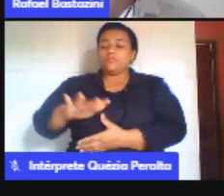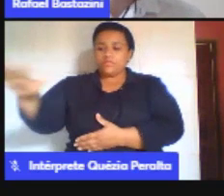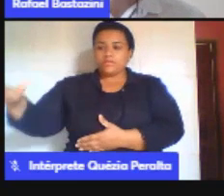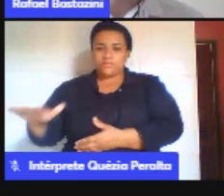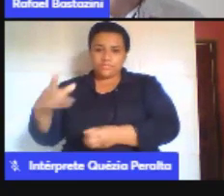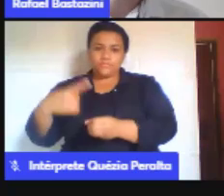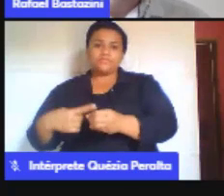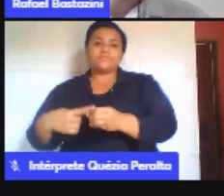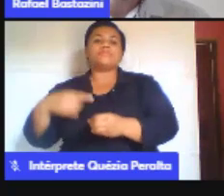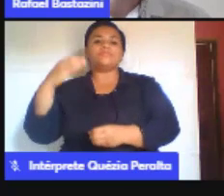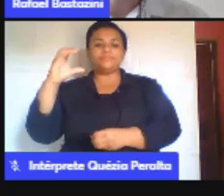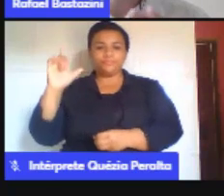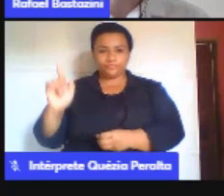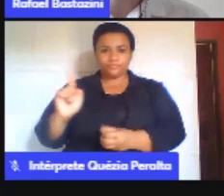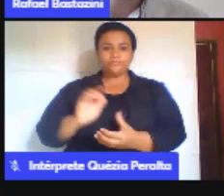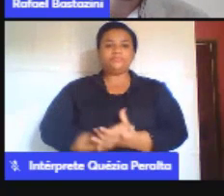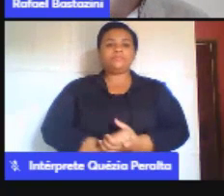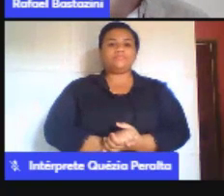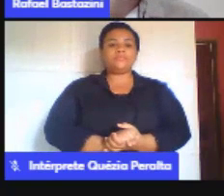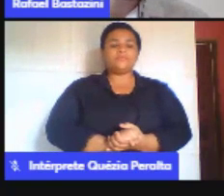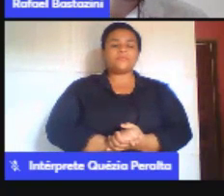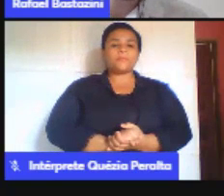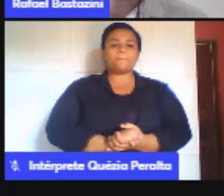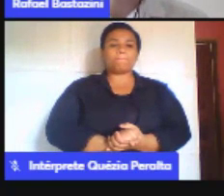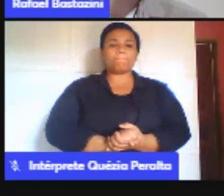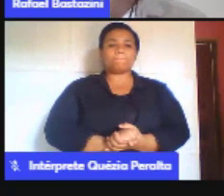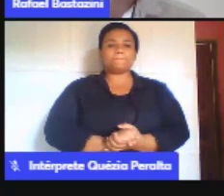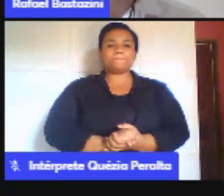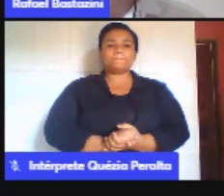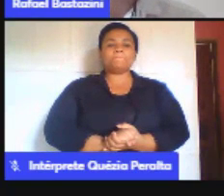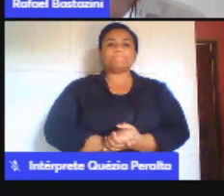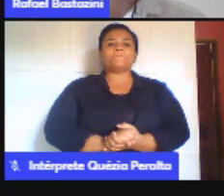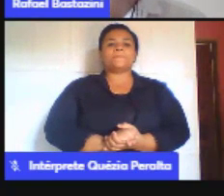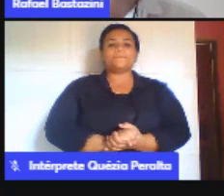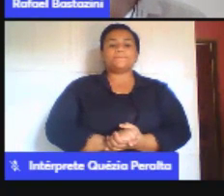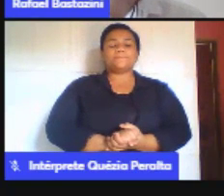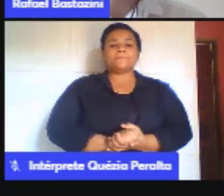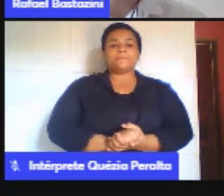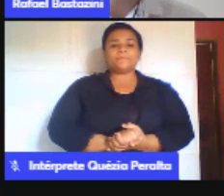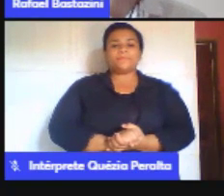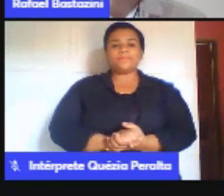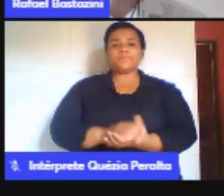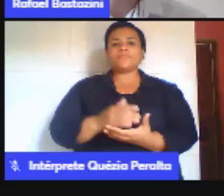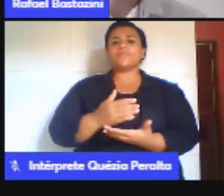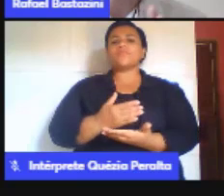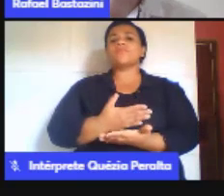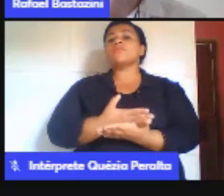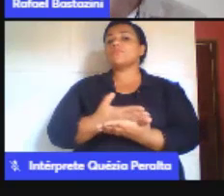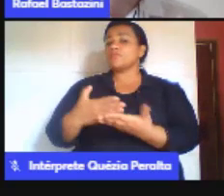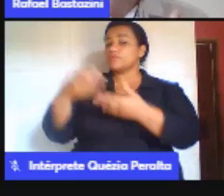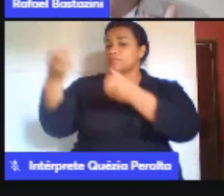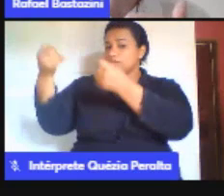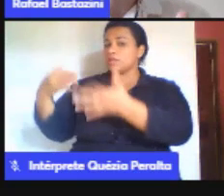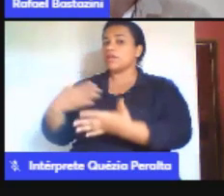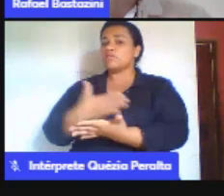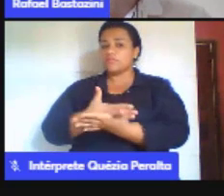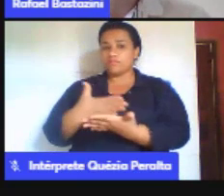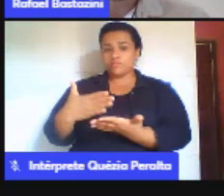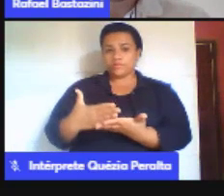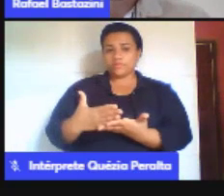Grande. Então, o material e os seus elementos. Como eu disse lá no começo, pessoal, existem alguns